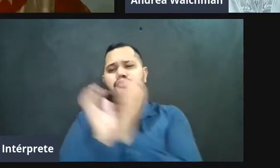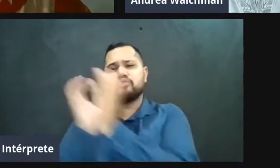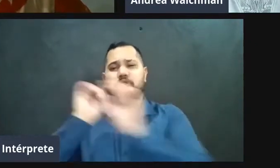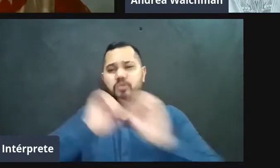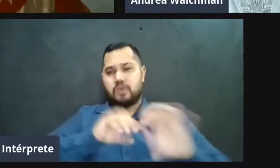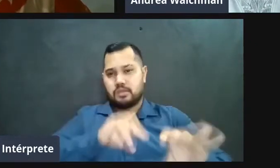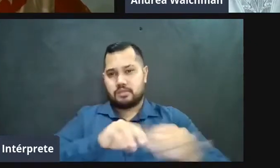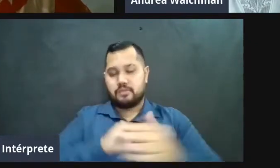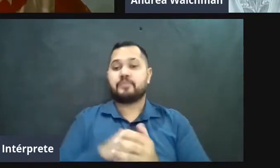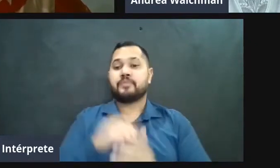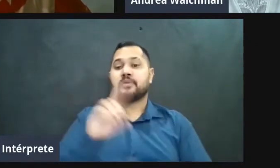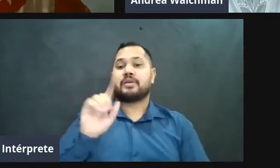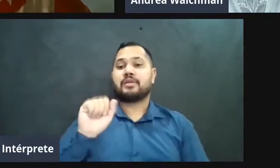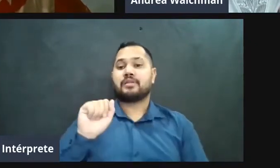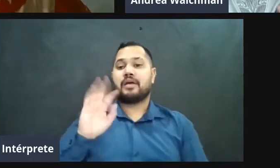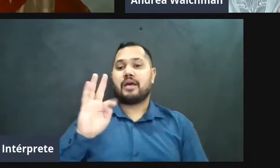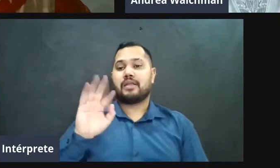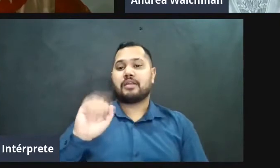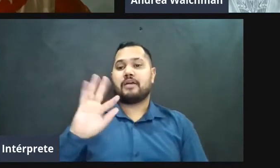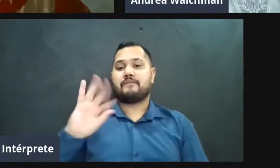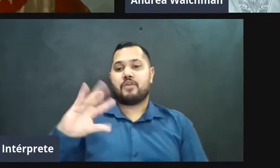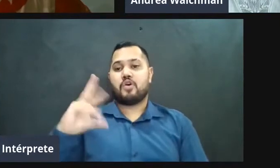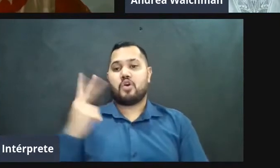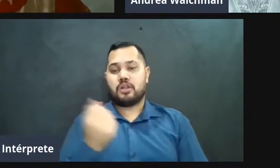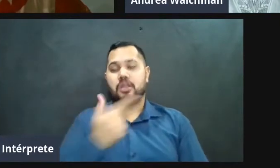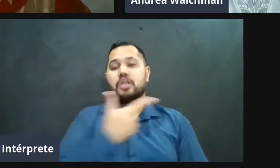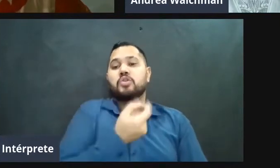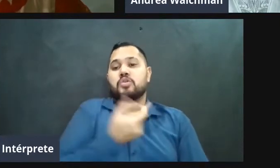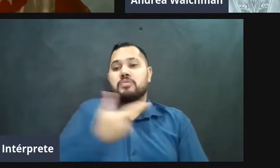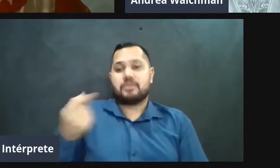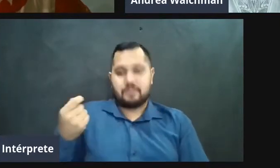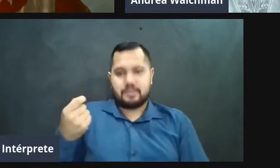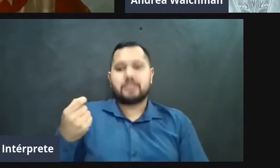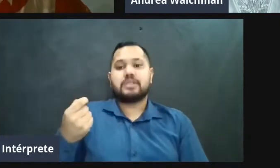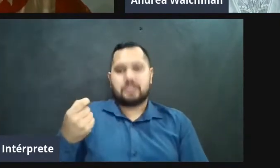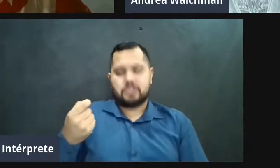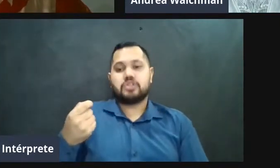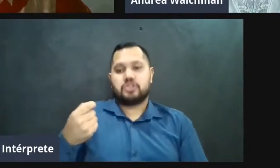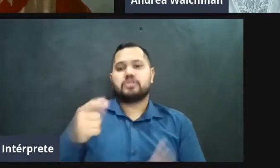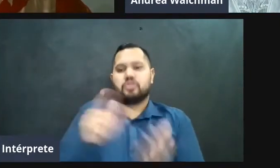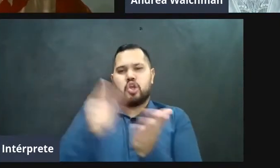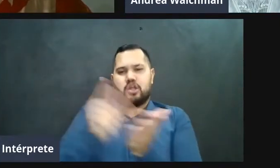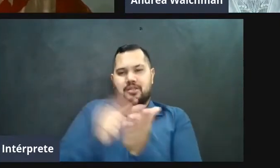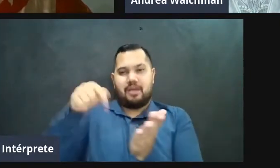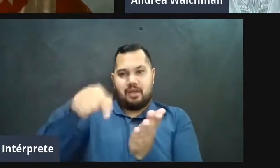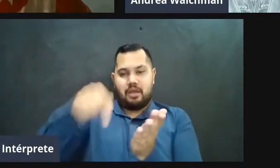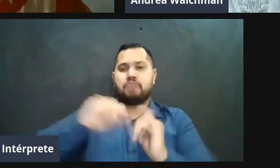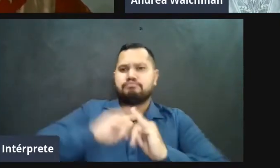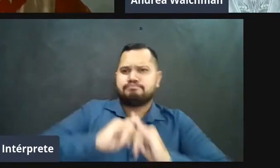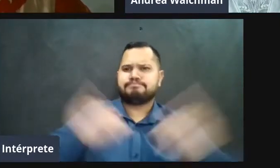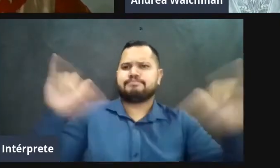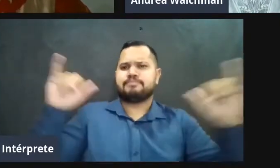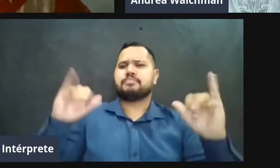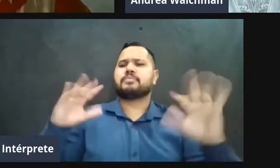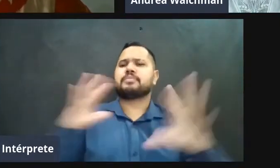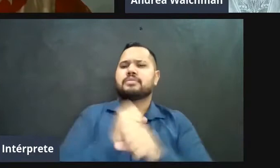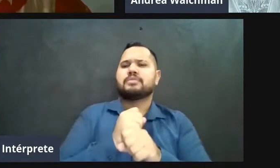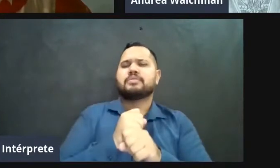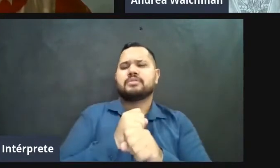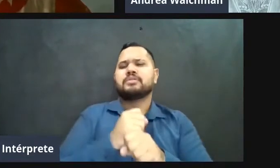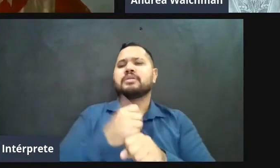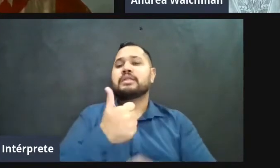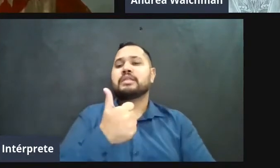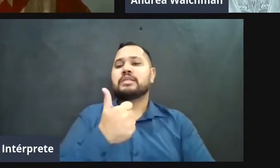Datafolha mostrou que, em 2020, a taxa de abandono entre 1.670 entrevistados foi de